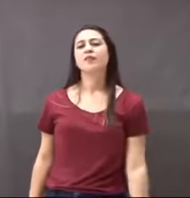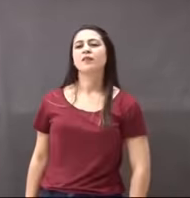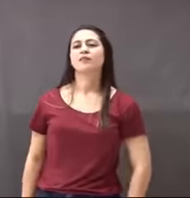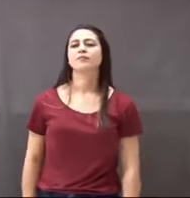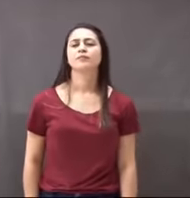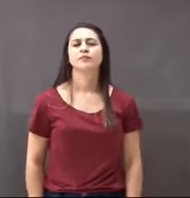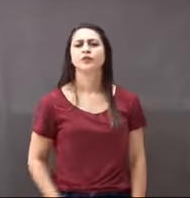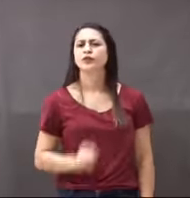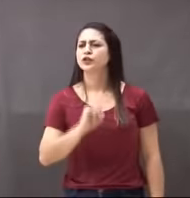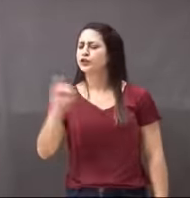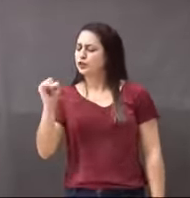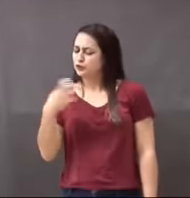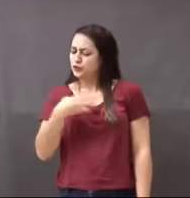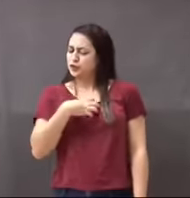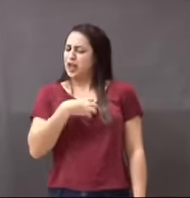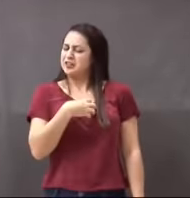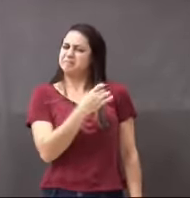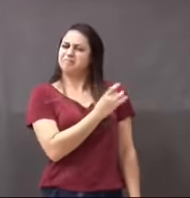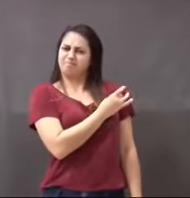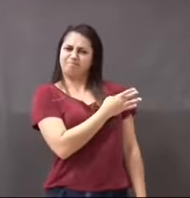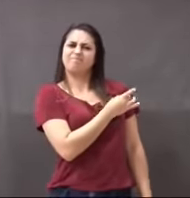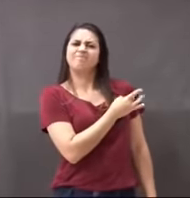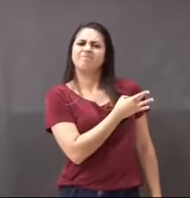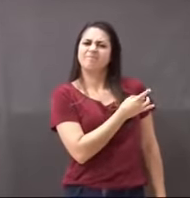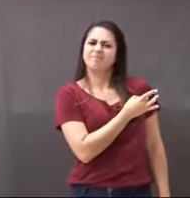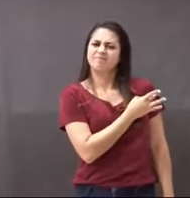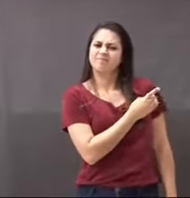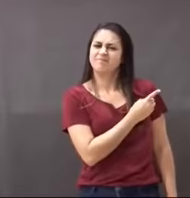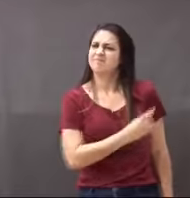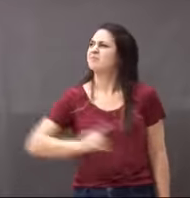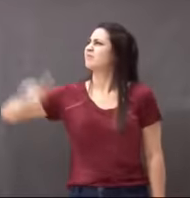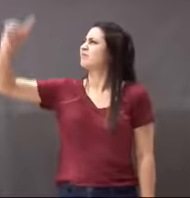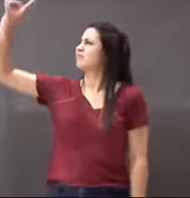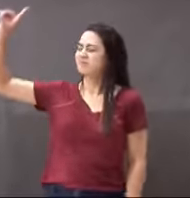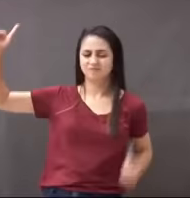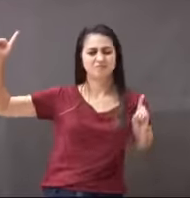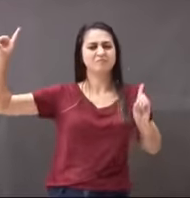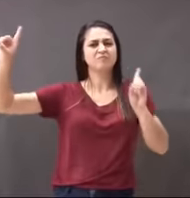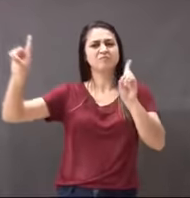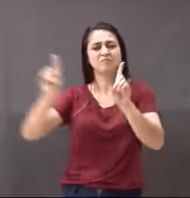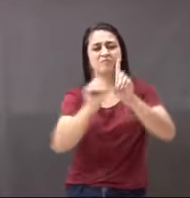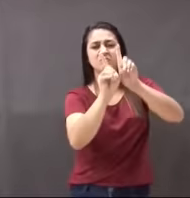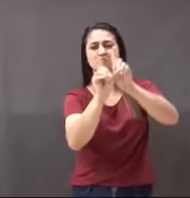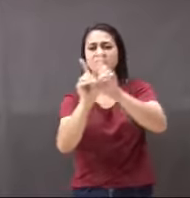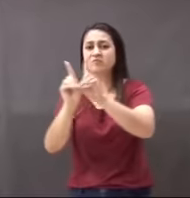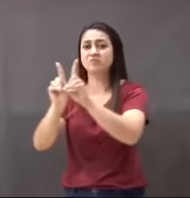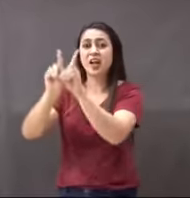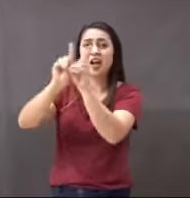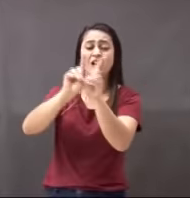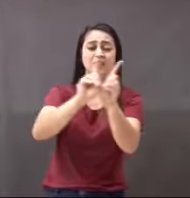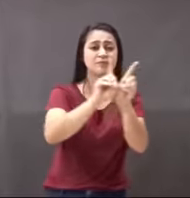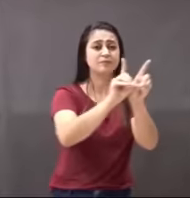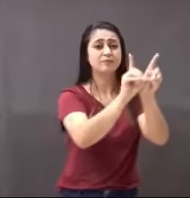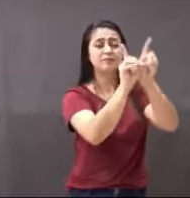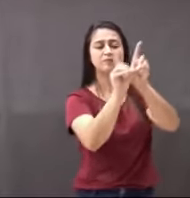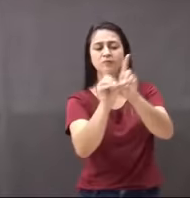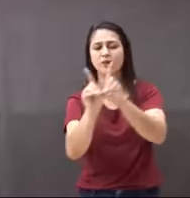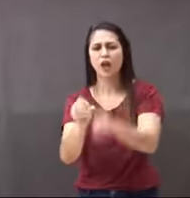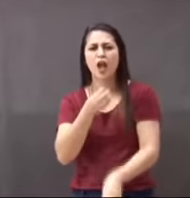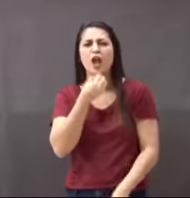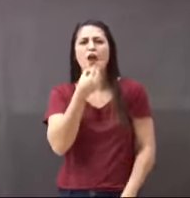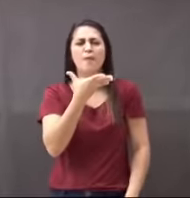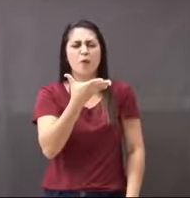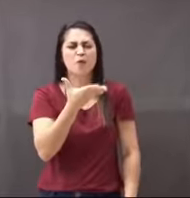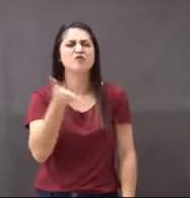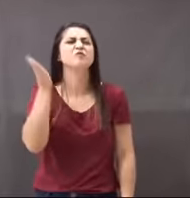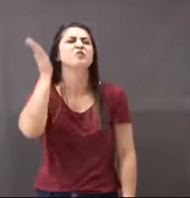Quando você sente medo, do teu lado eu estou. E é bom